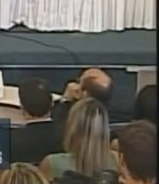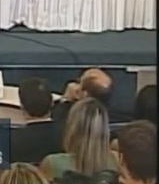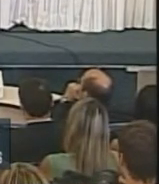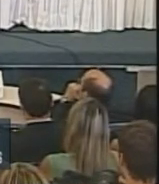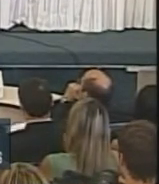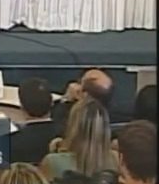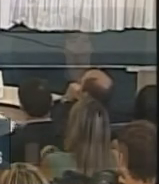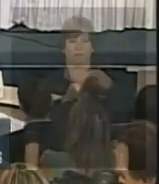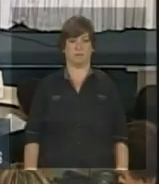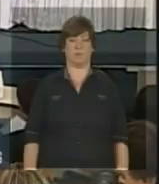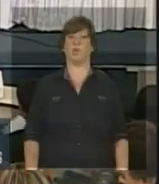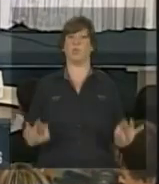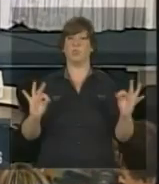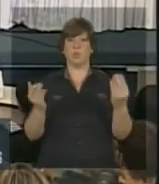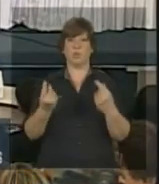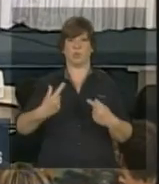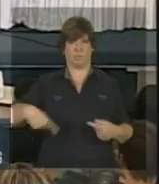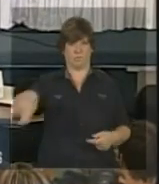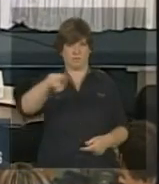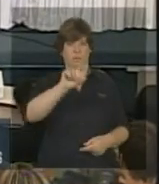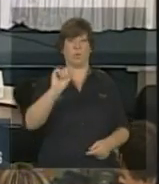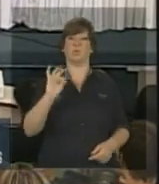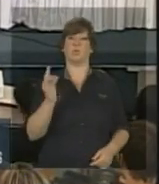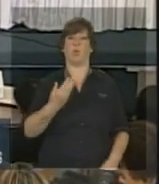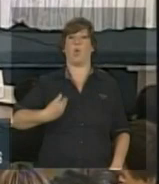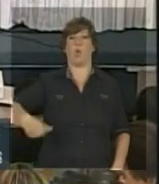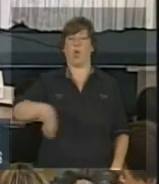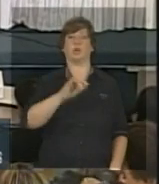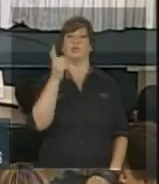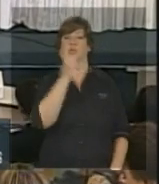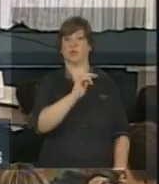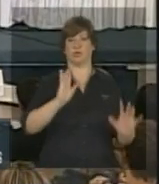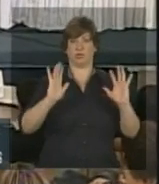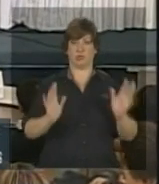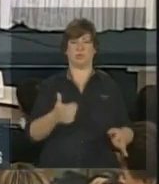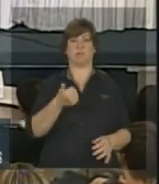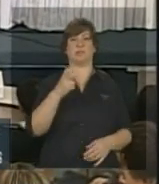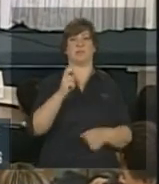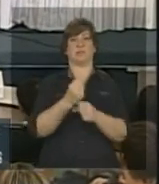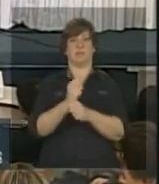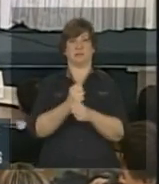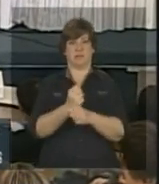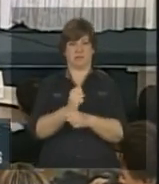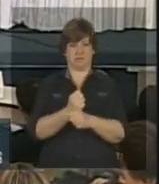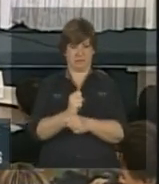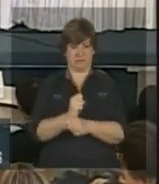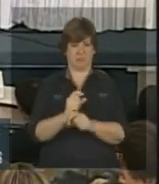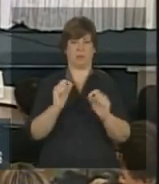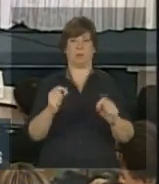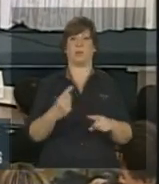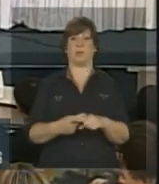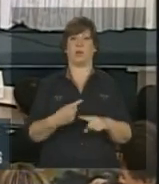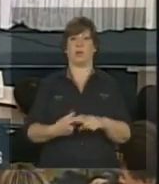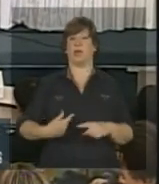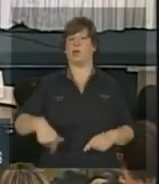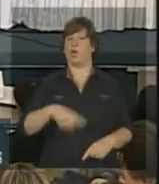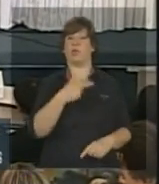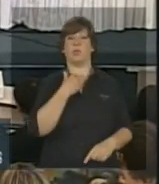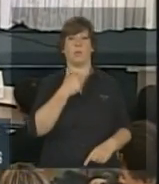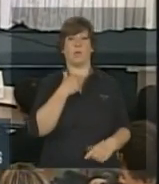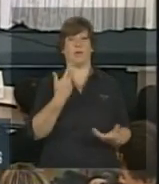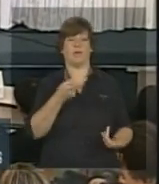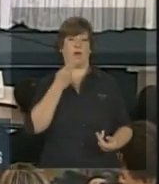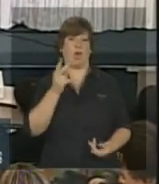conquistaram, tudo que nós já conquistamos nesses 15 anos, porque não podemos divulgar os nomes,